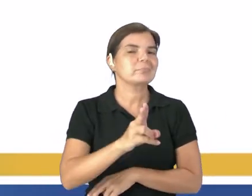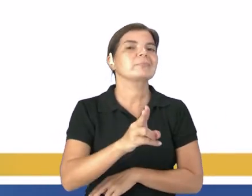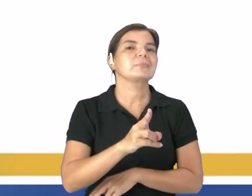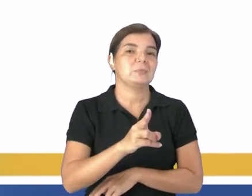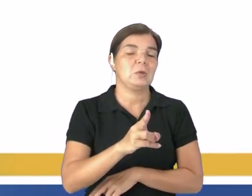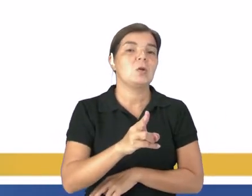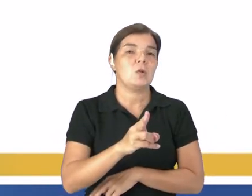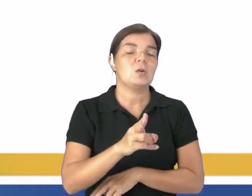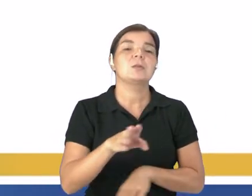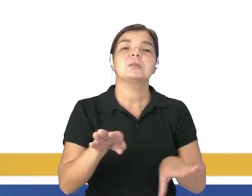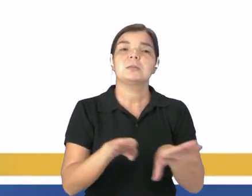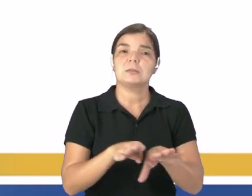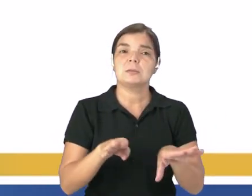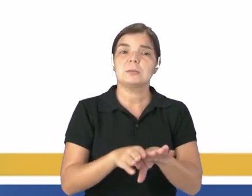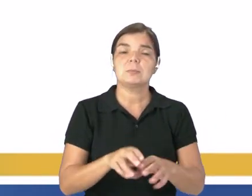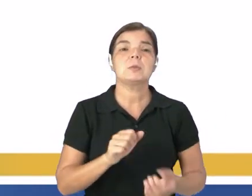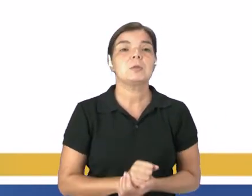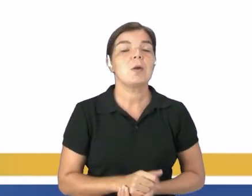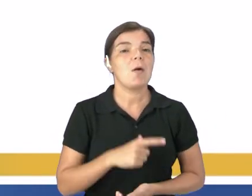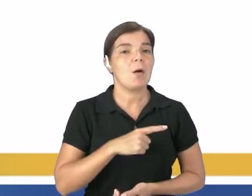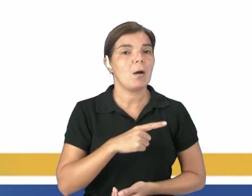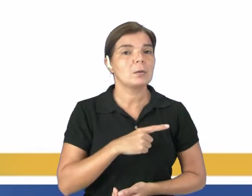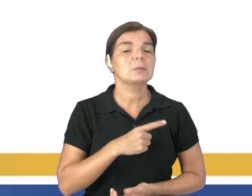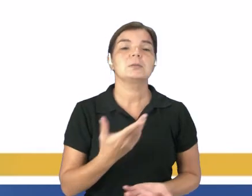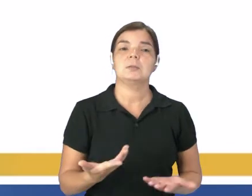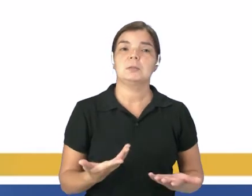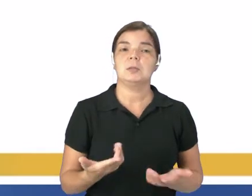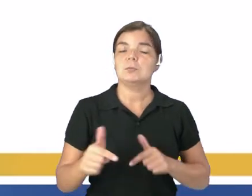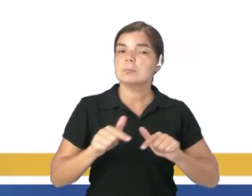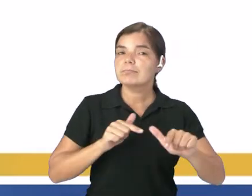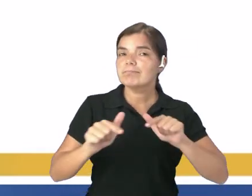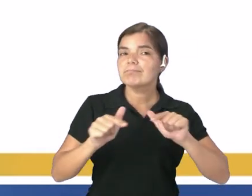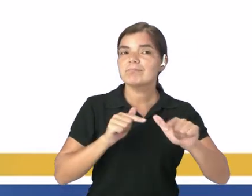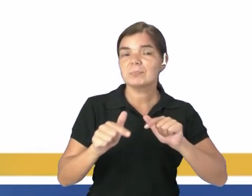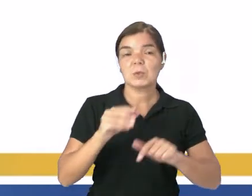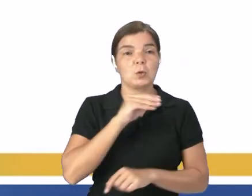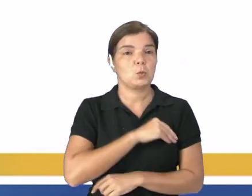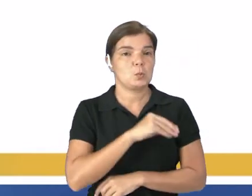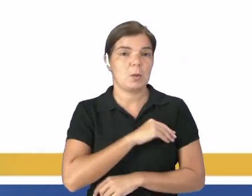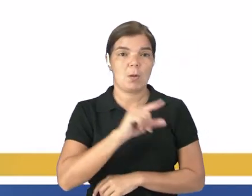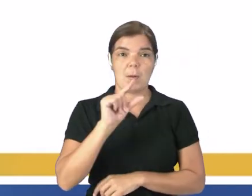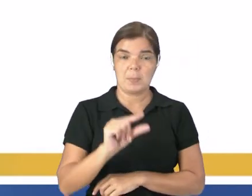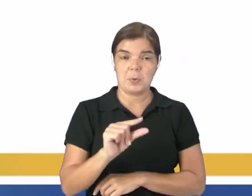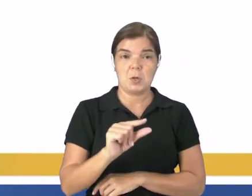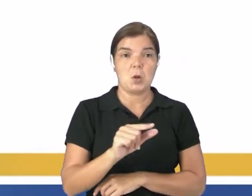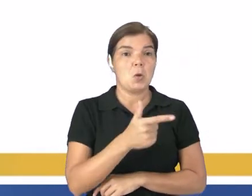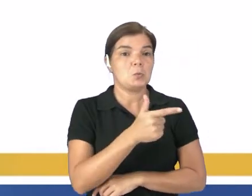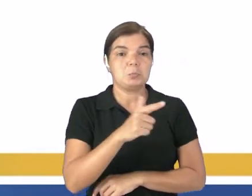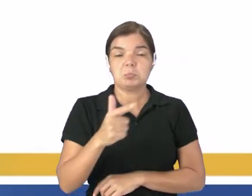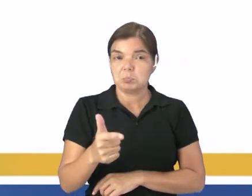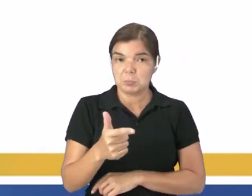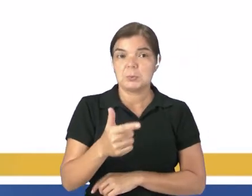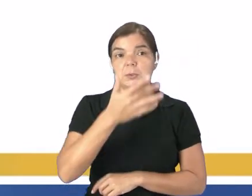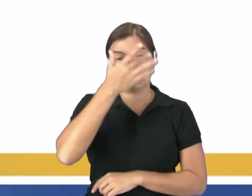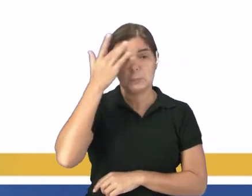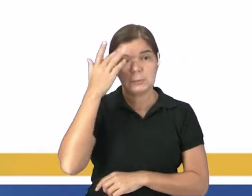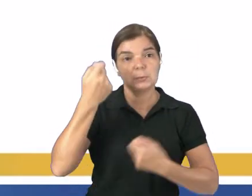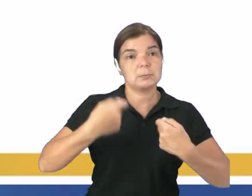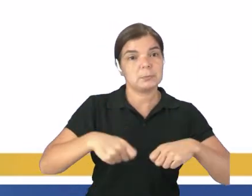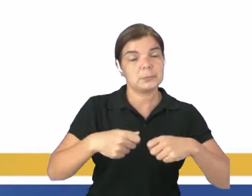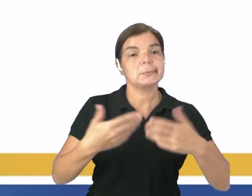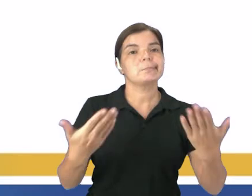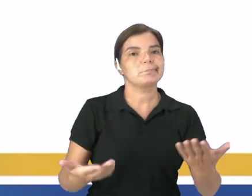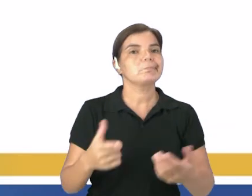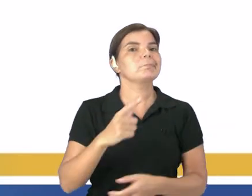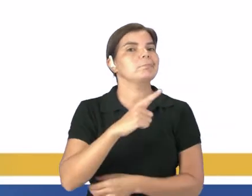muitas situações mantendo essas condições ruins de trabalho, com os salários baixos, não atendendo às necessidades desses funcionários. Então, a gente